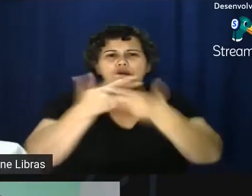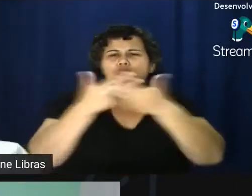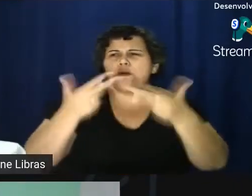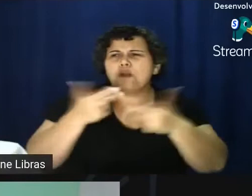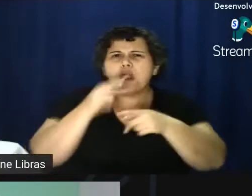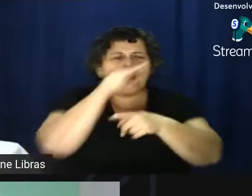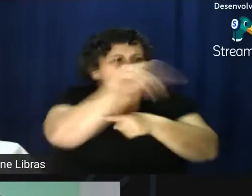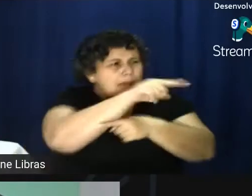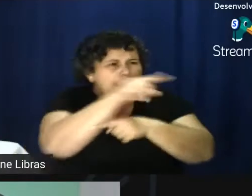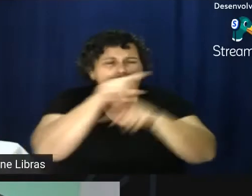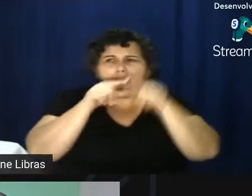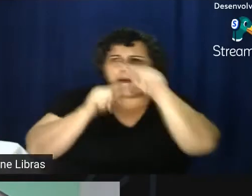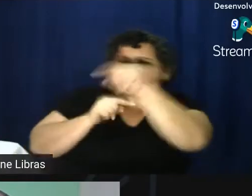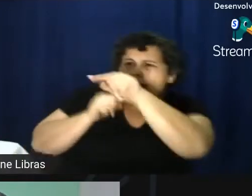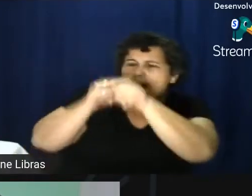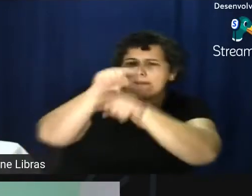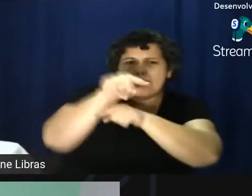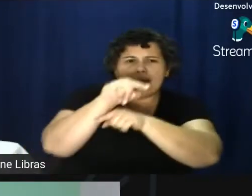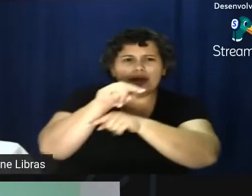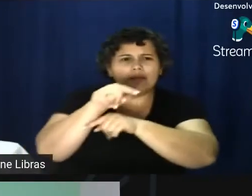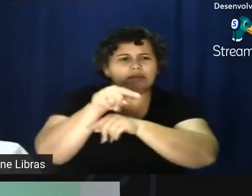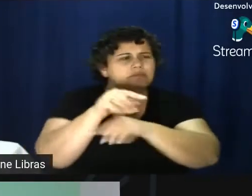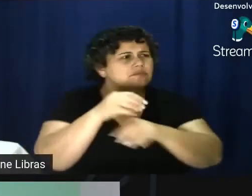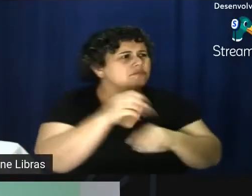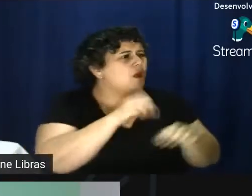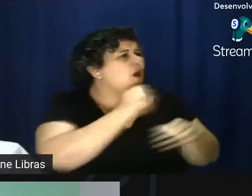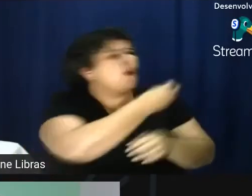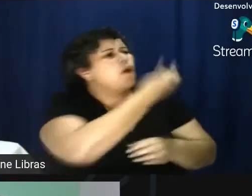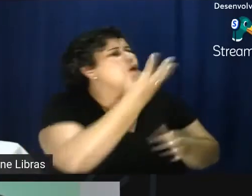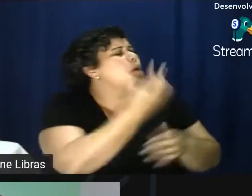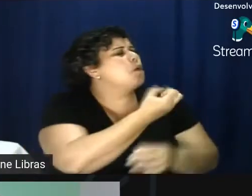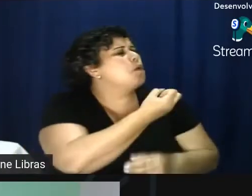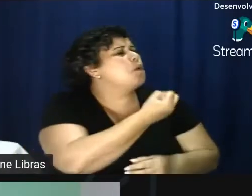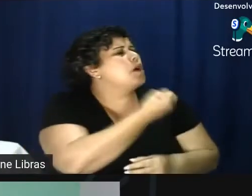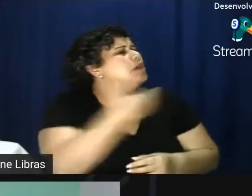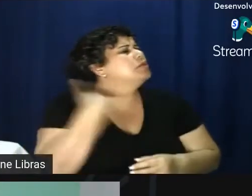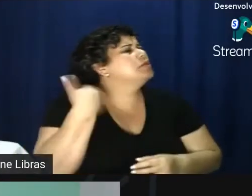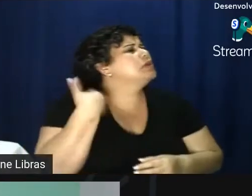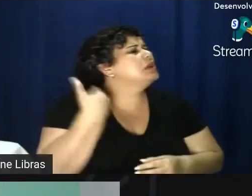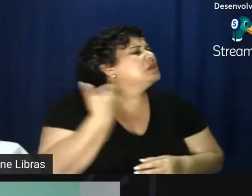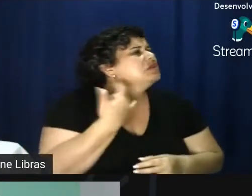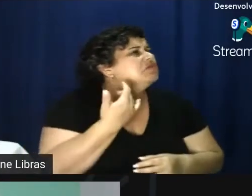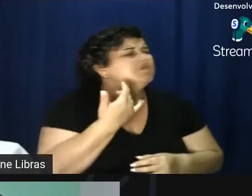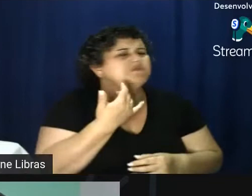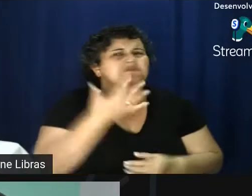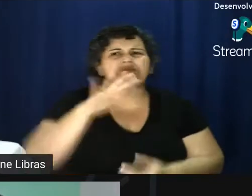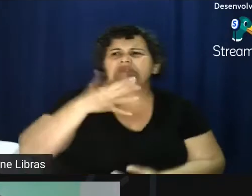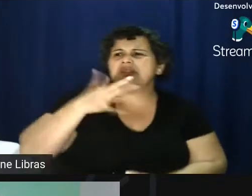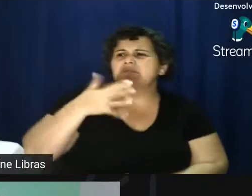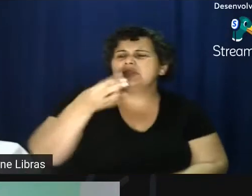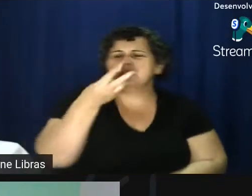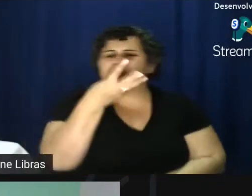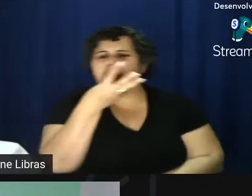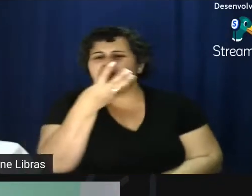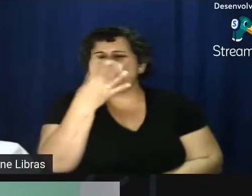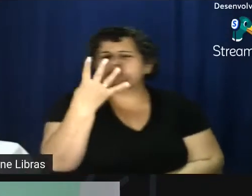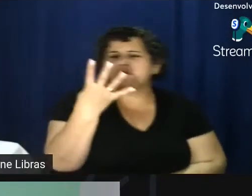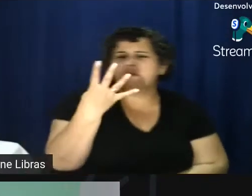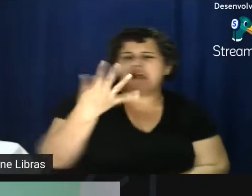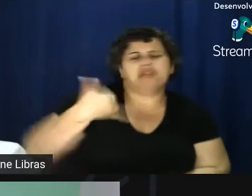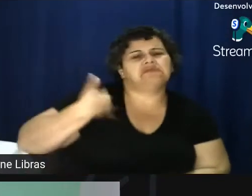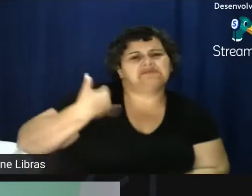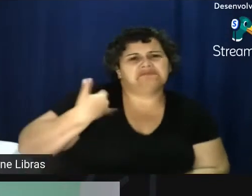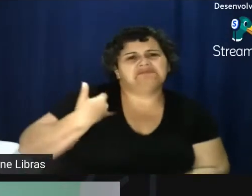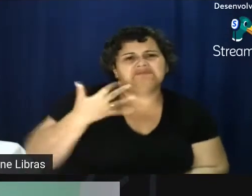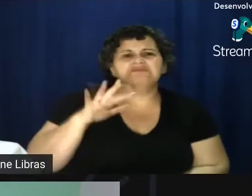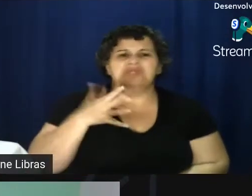mais. E, desculpa, quantos anos você tinha, Letícia? uns 3 para 4, mais ou menos, Caraca, 3 para 4.